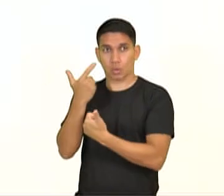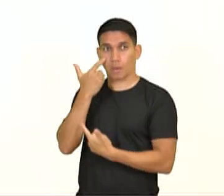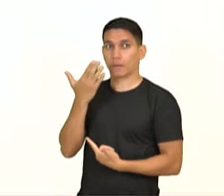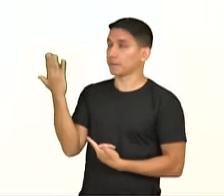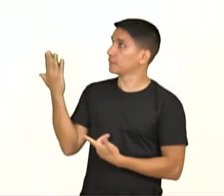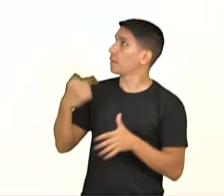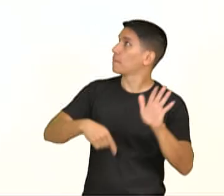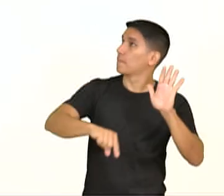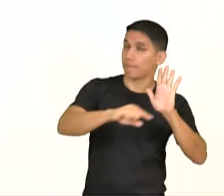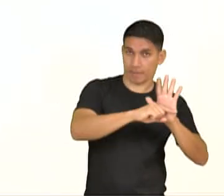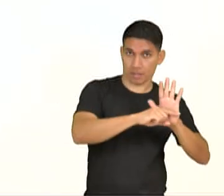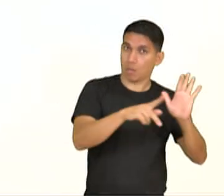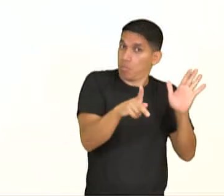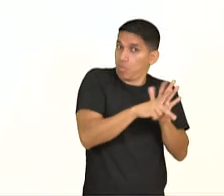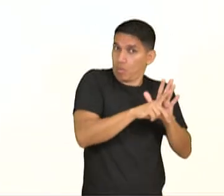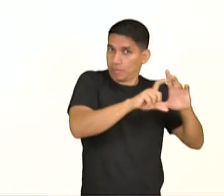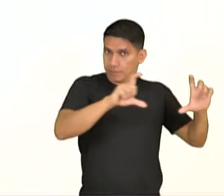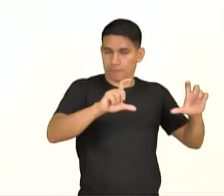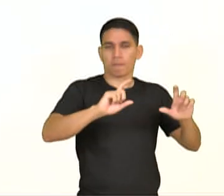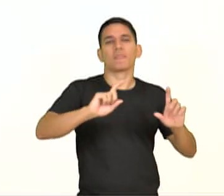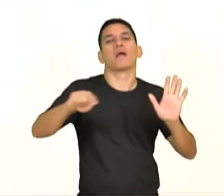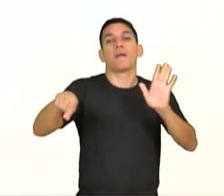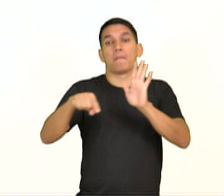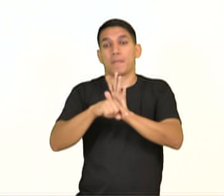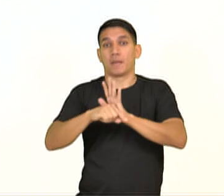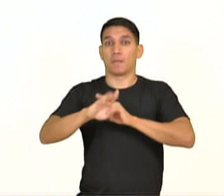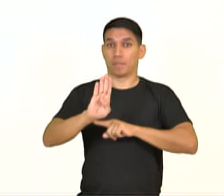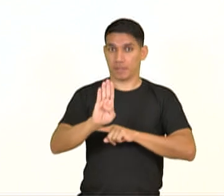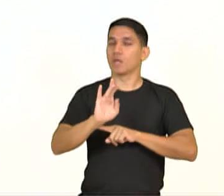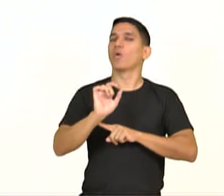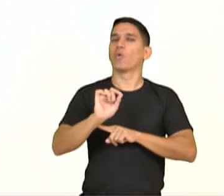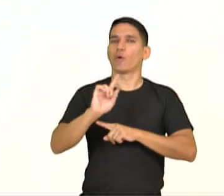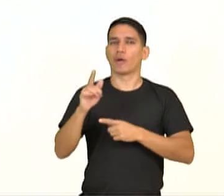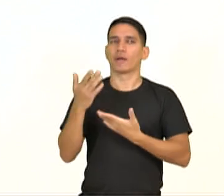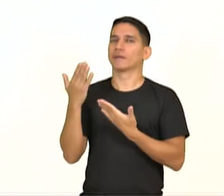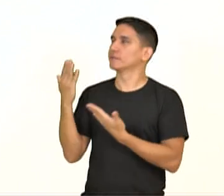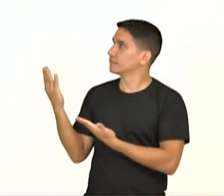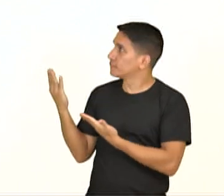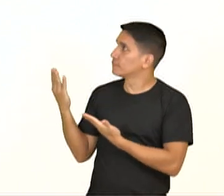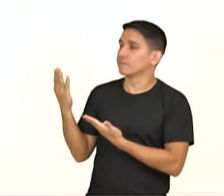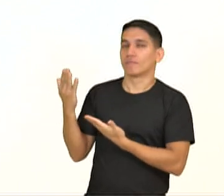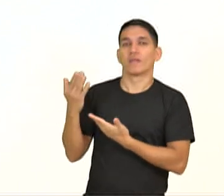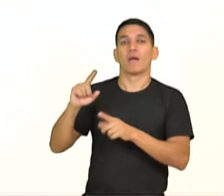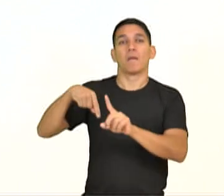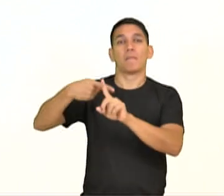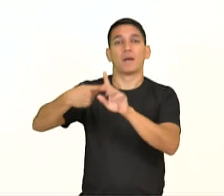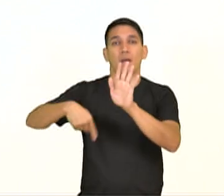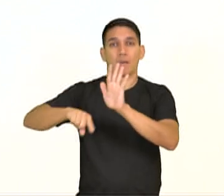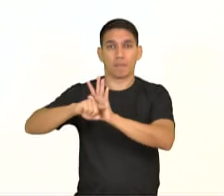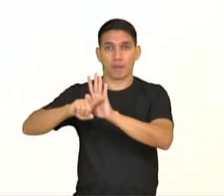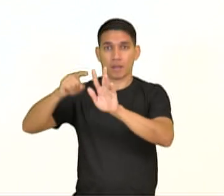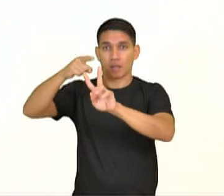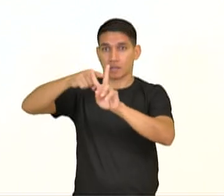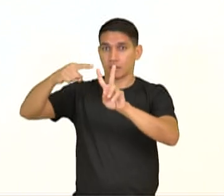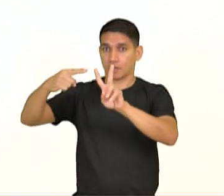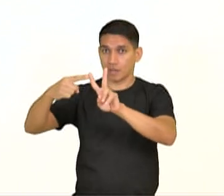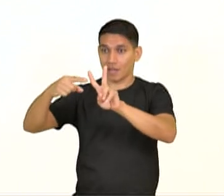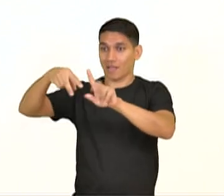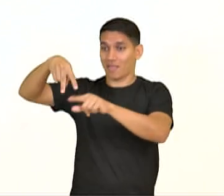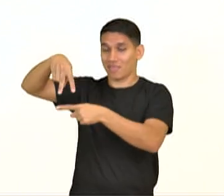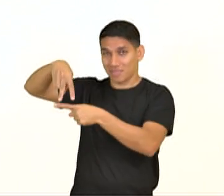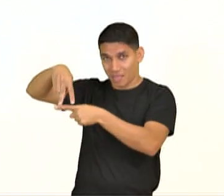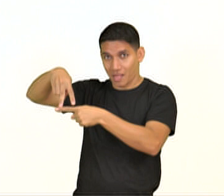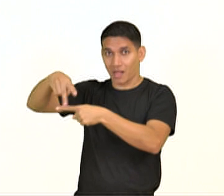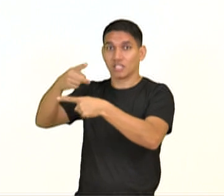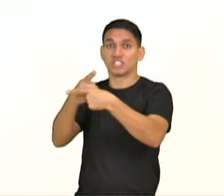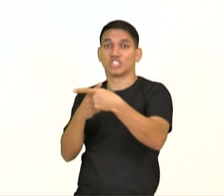que menos, né, que é menos b, mais ou menos a raiz quadrada de delta, sobre 2 vezes o a. Então, substituindo esses